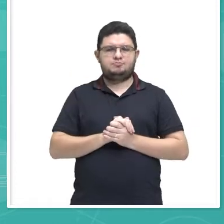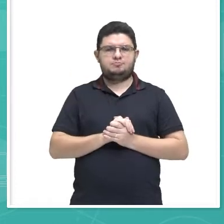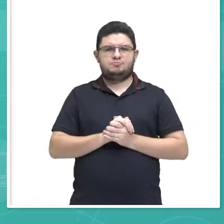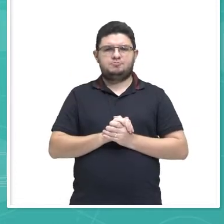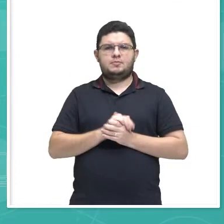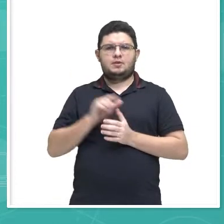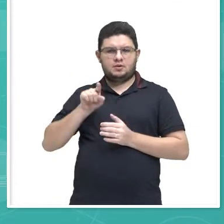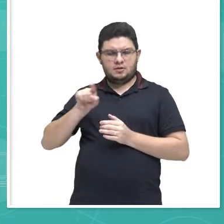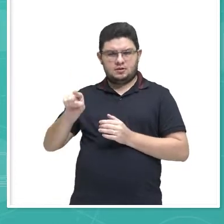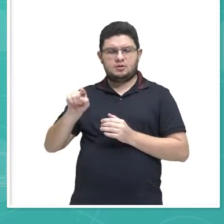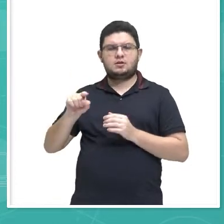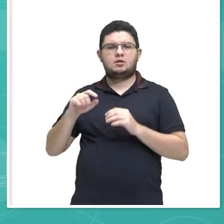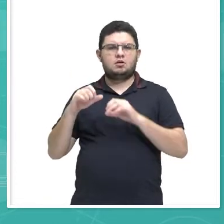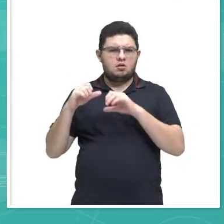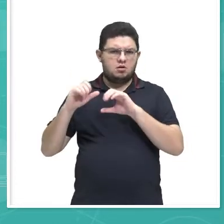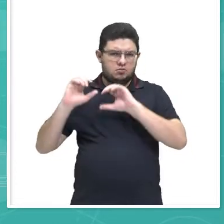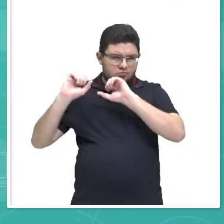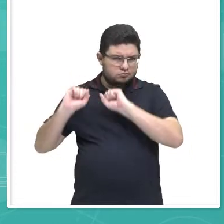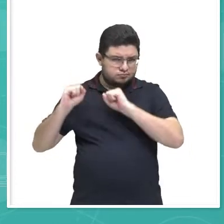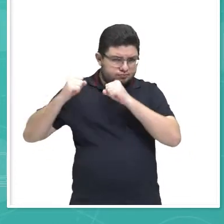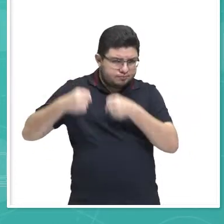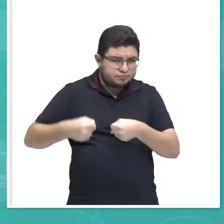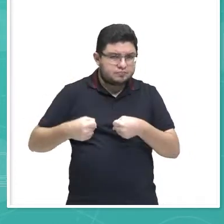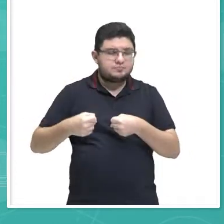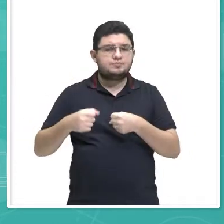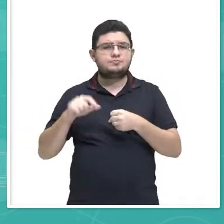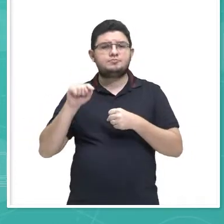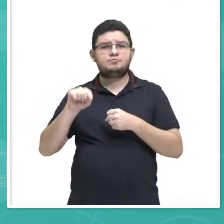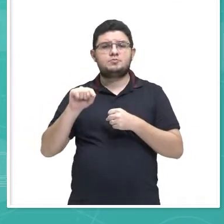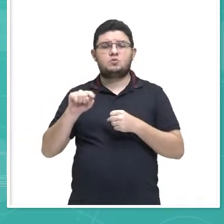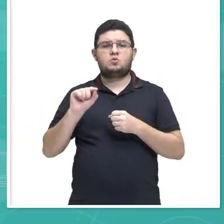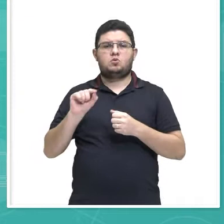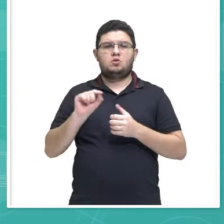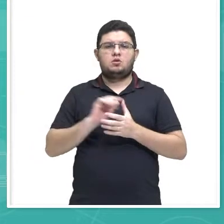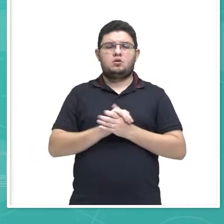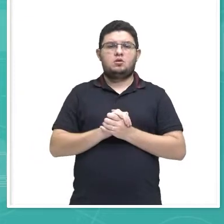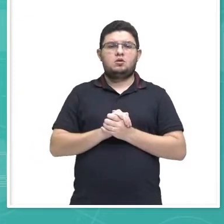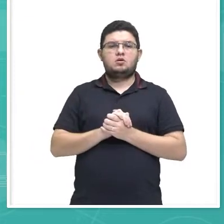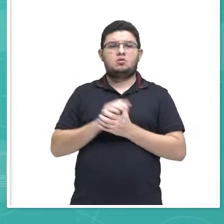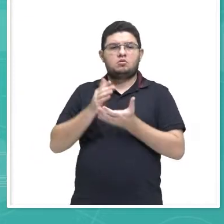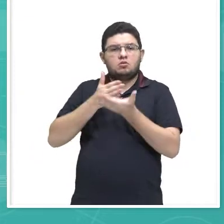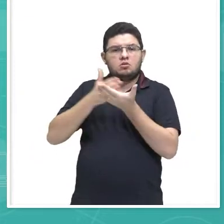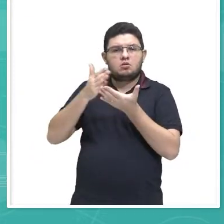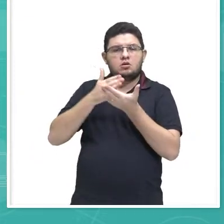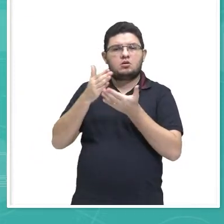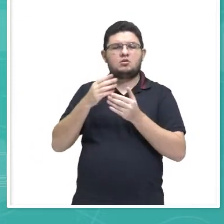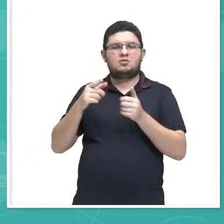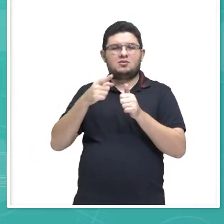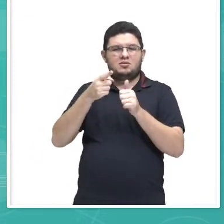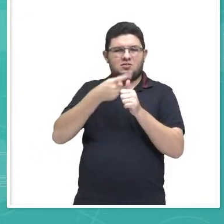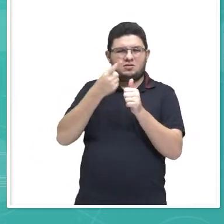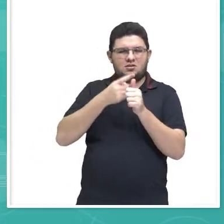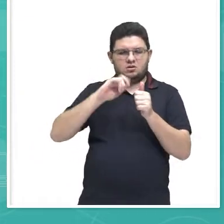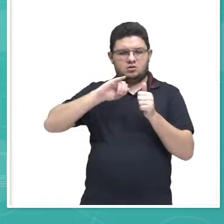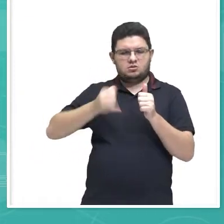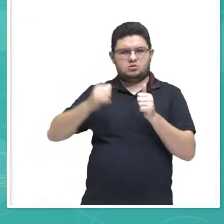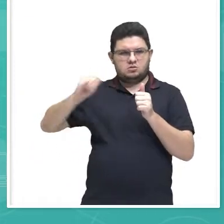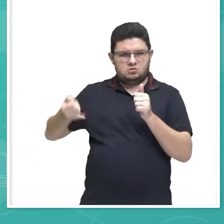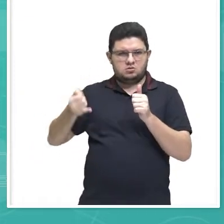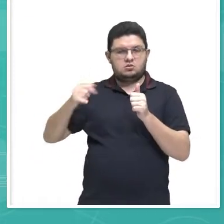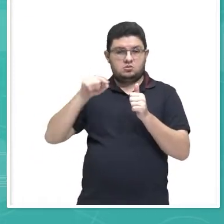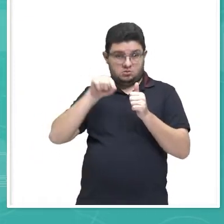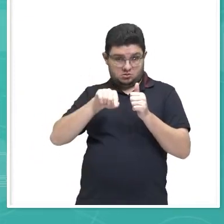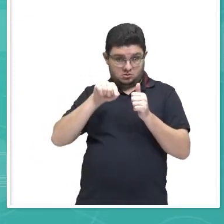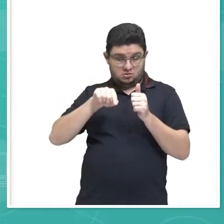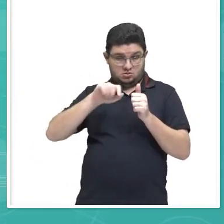essa arte marcial, ela veio originada do jiu-jitsu, que era uma arte